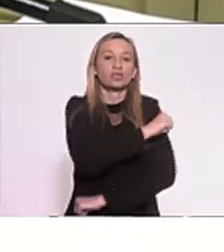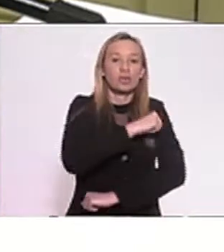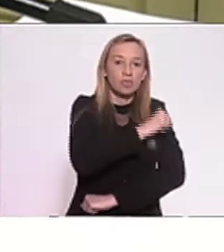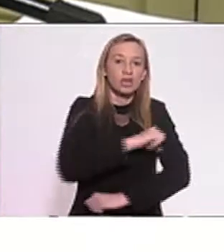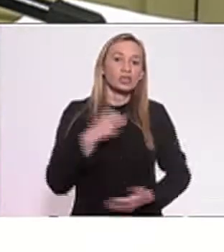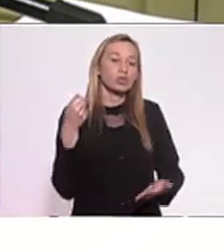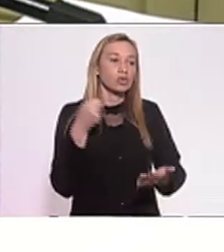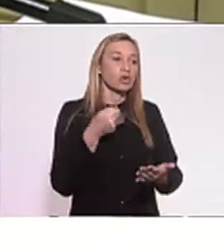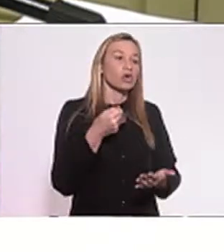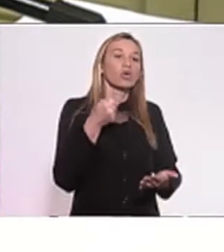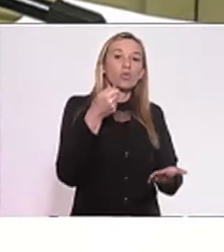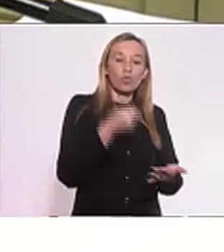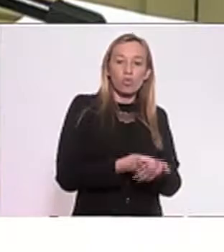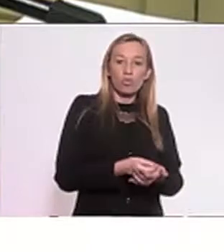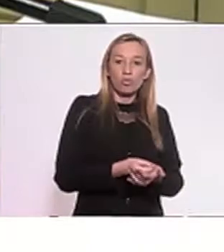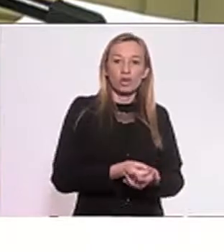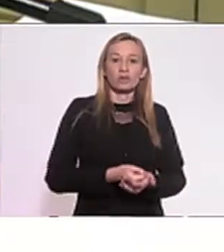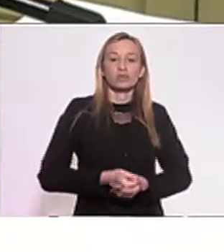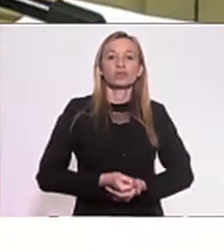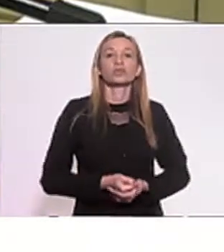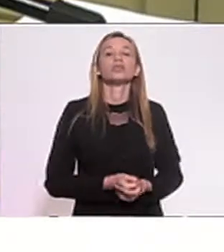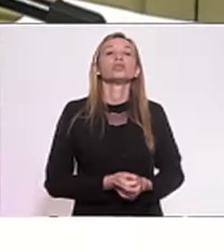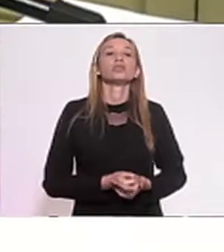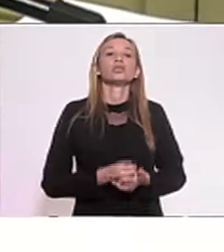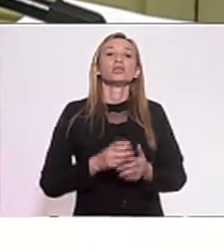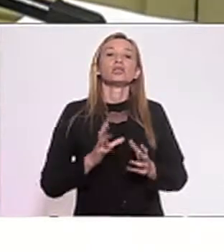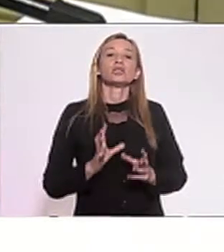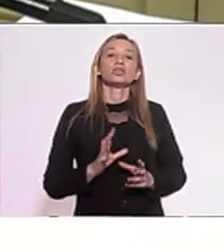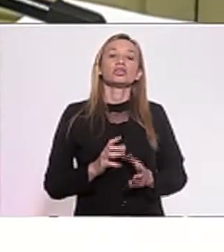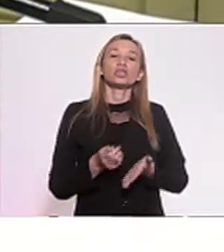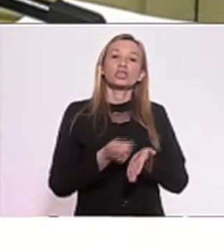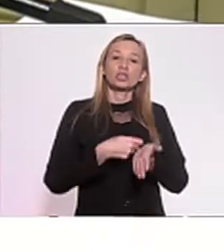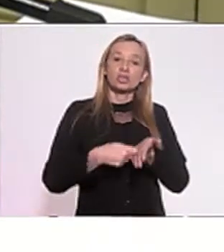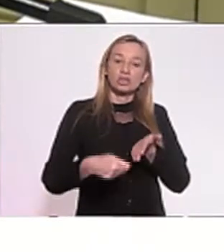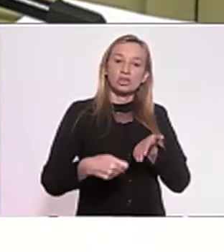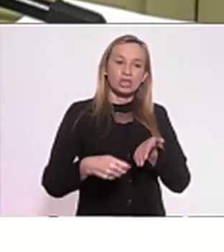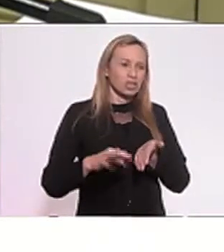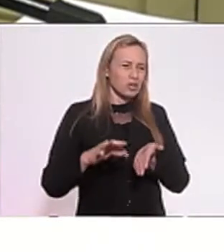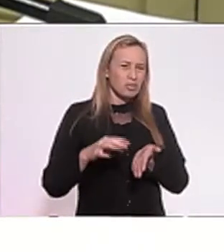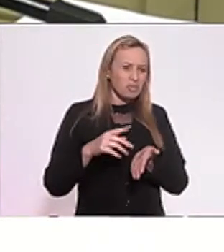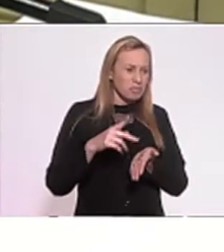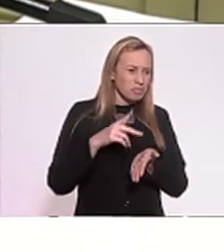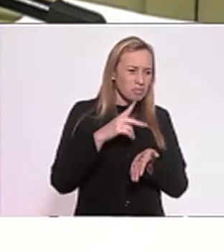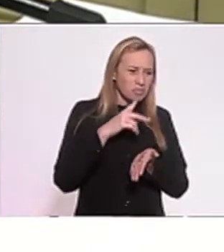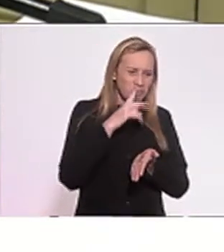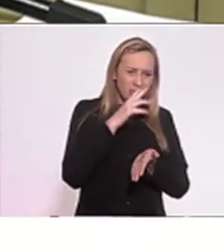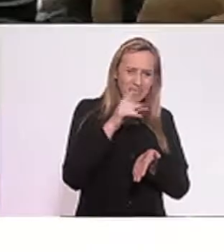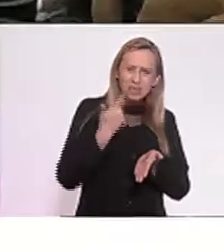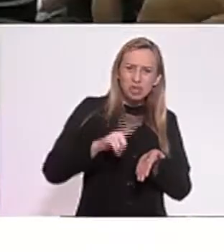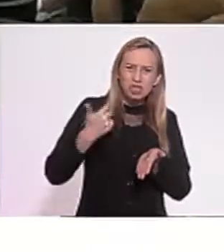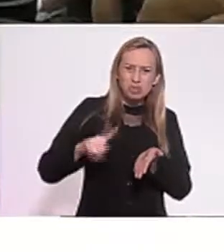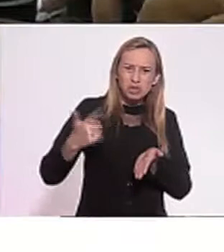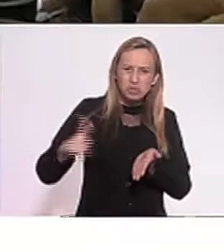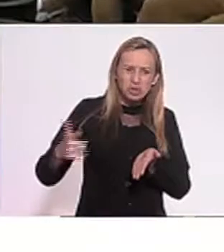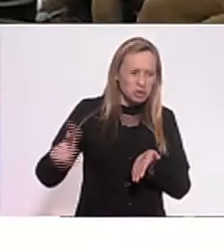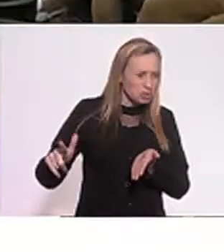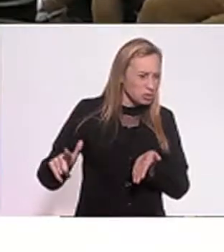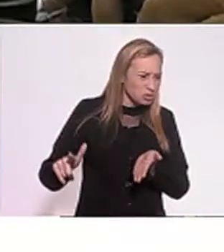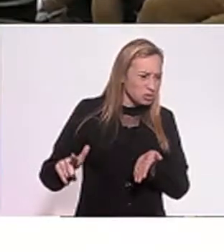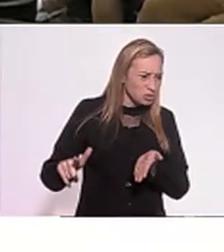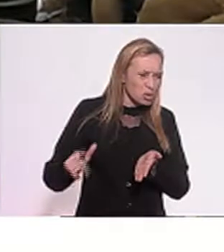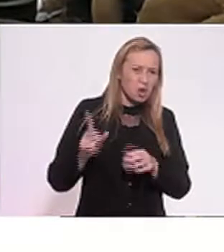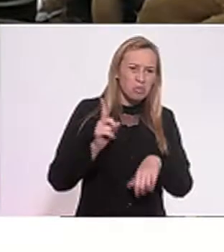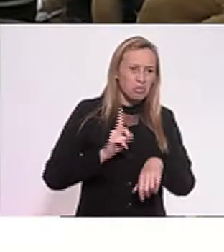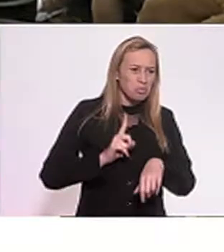cumpram o dever de preencher os prontuários de... Está um pouco repetido, porque foi pouco tempo